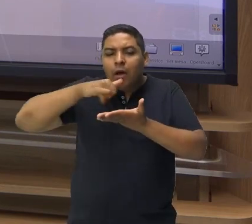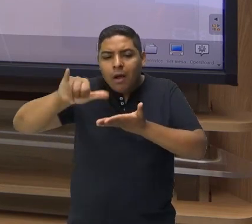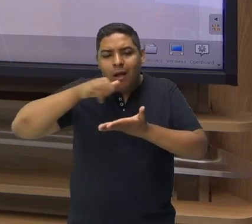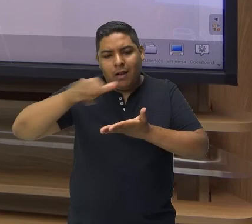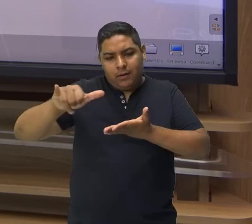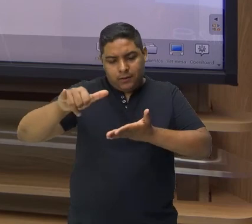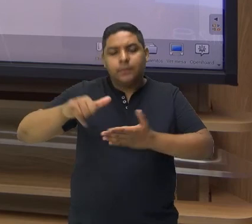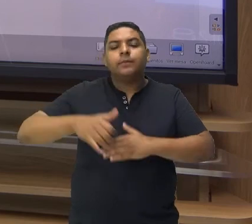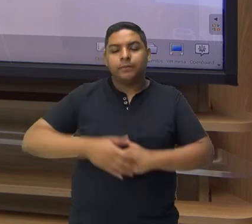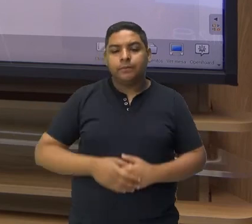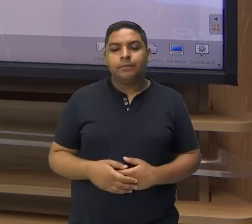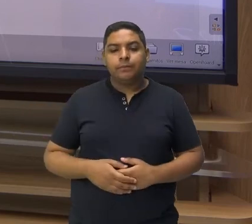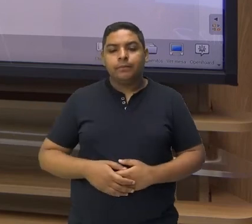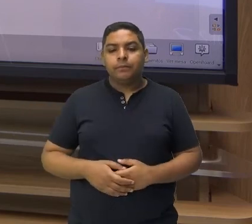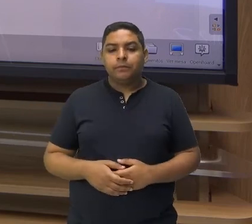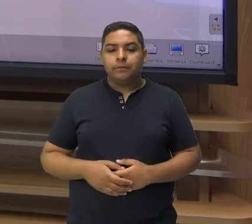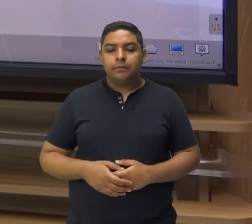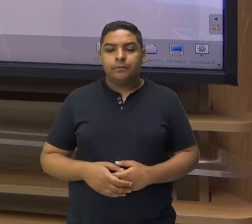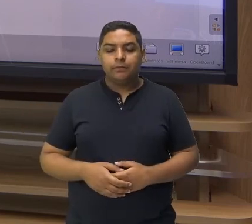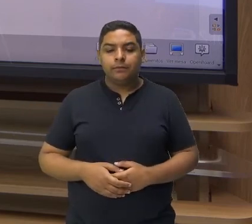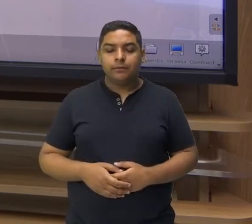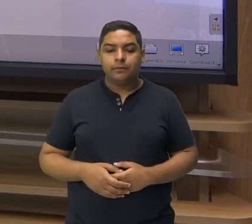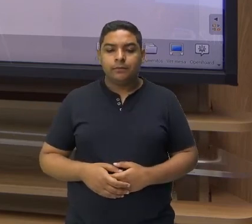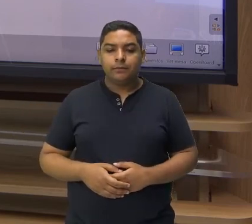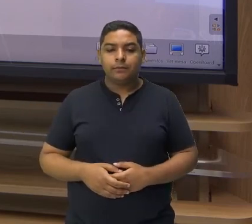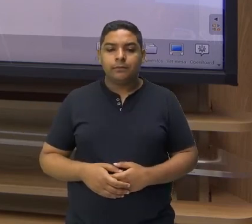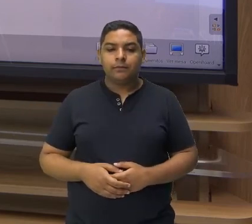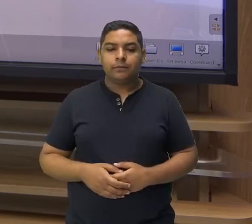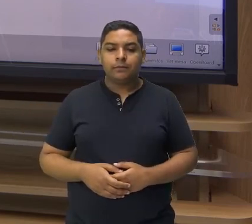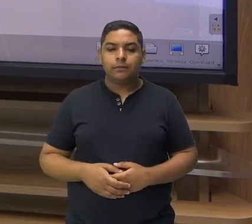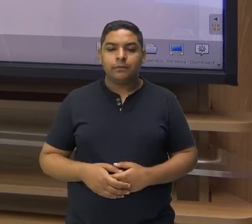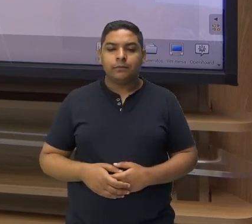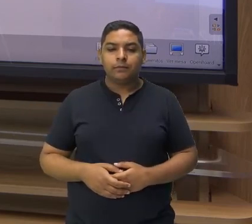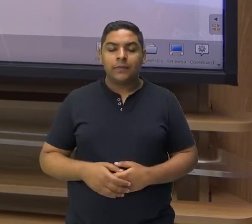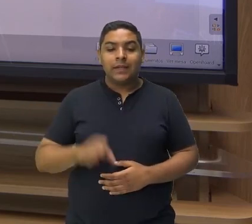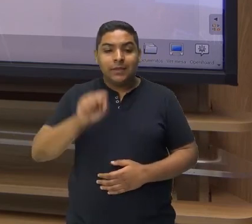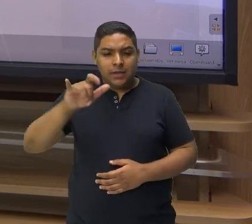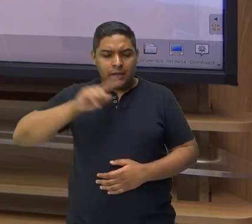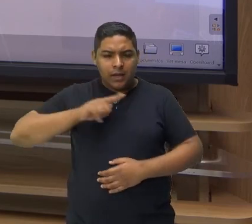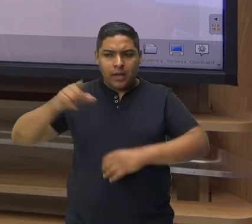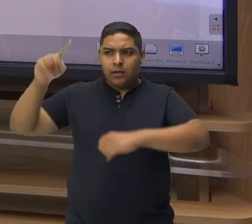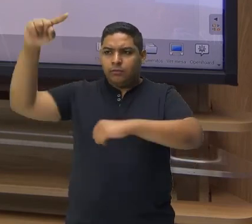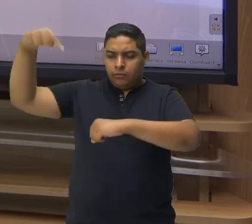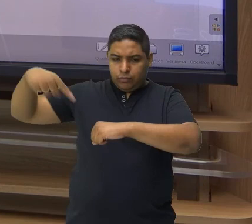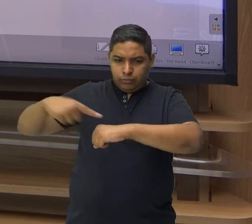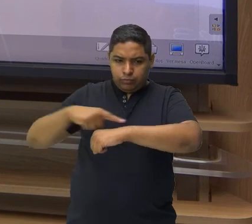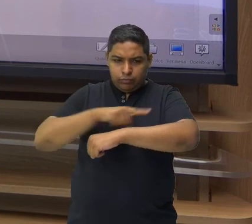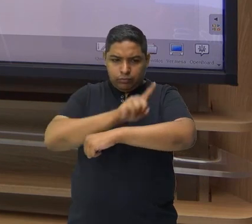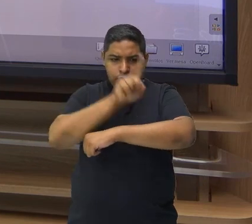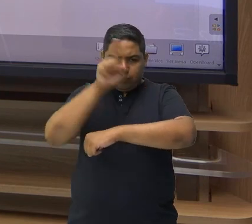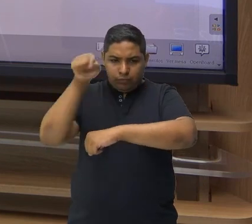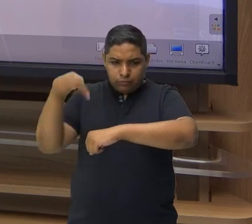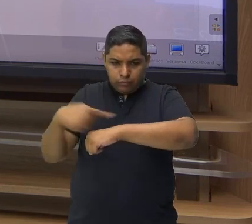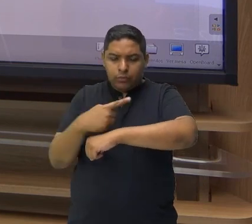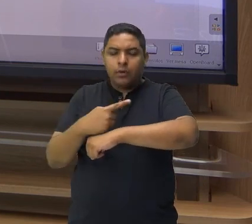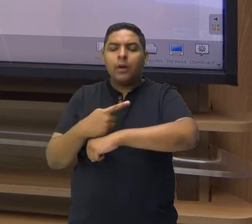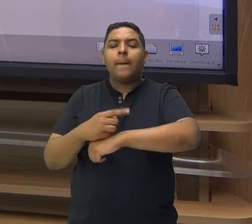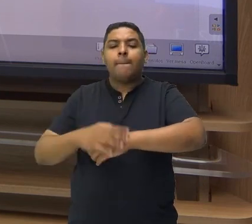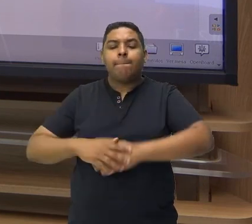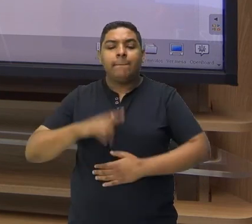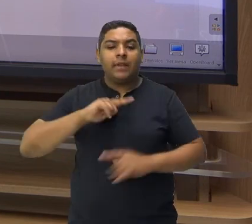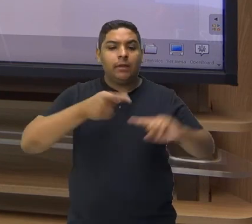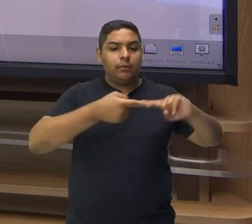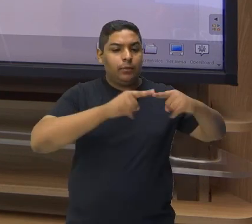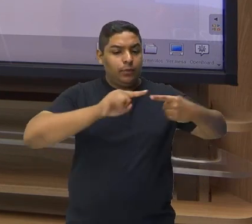beleza? Armazena cargas elétricas. Quando eu só tenho um caminho para a corrente percorrer, nós temos uma associação